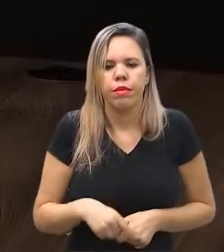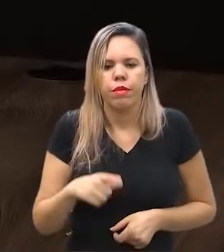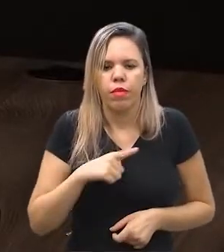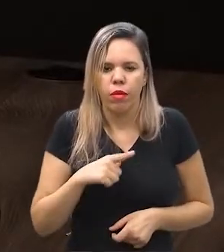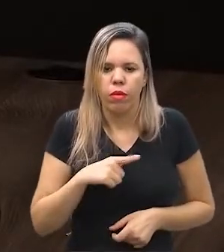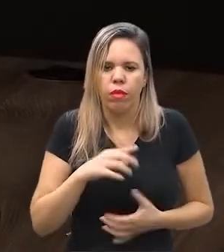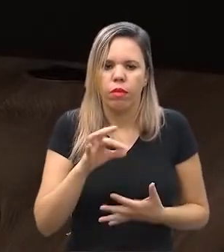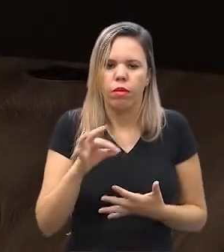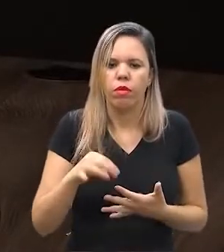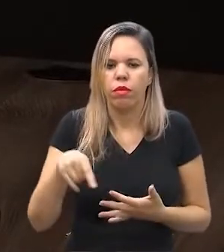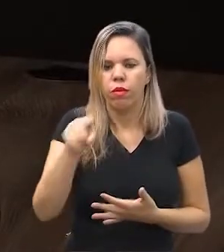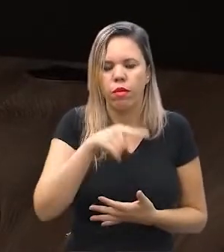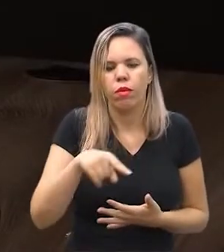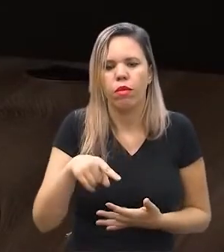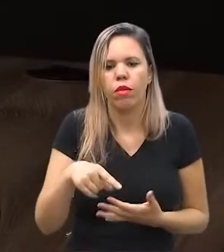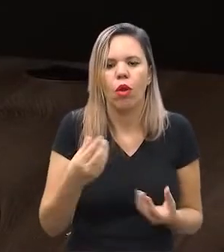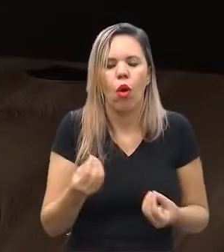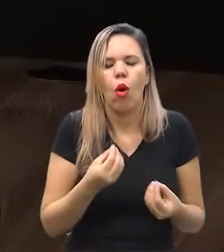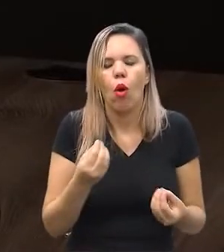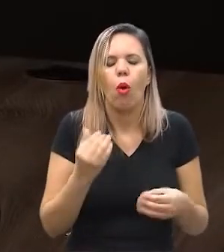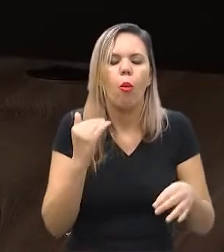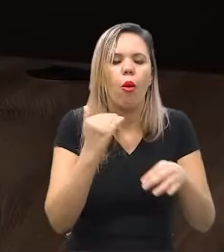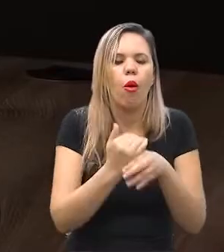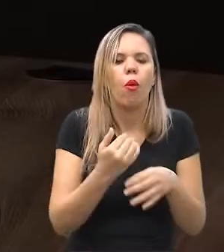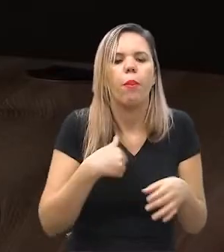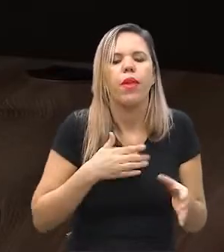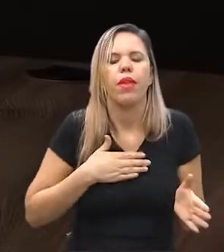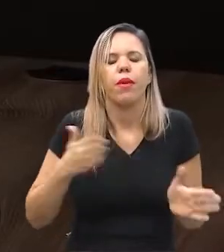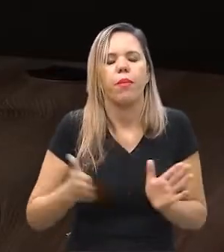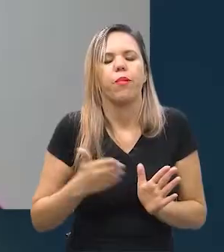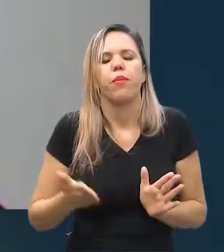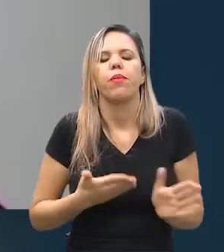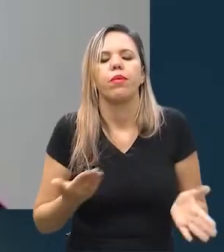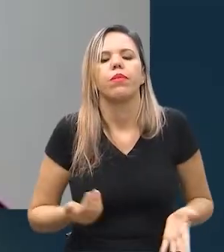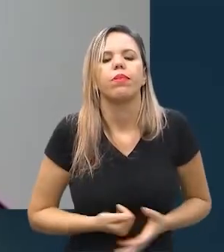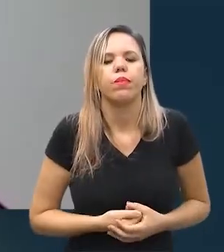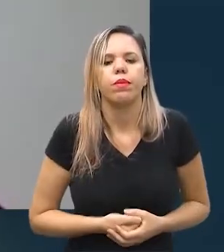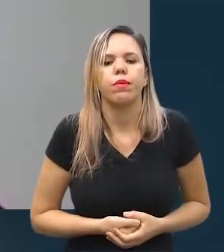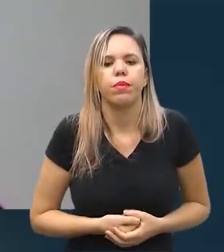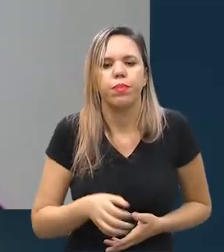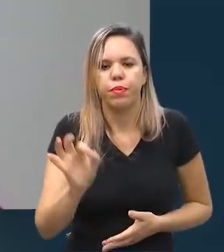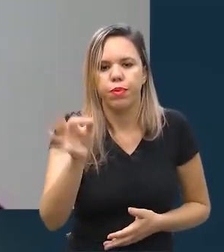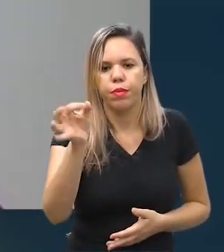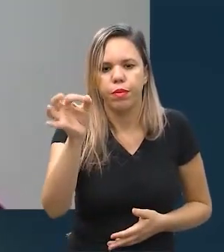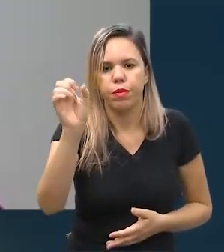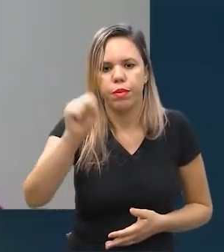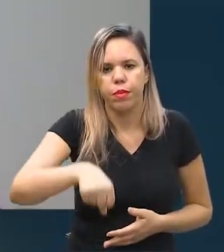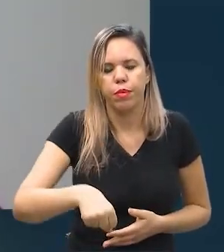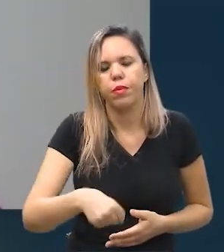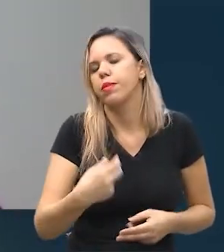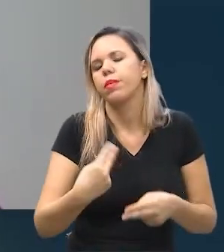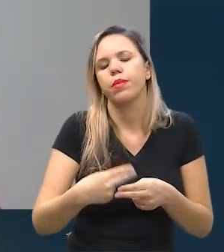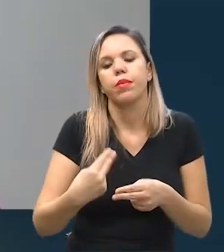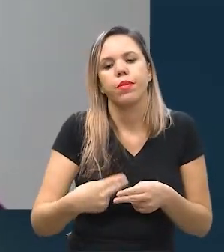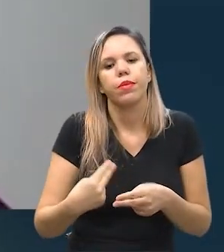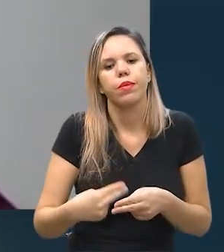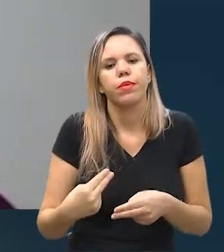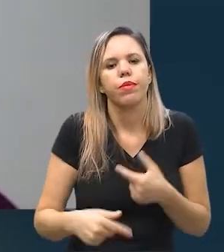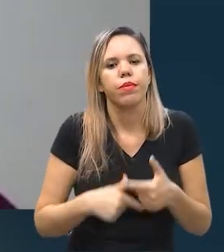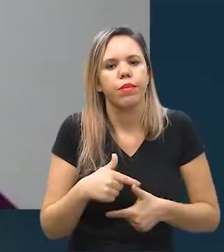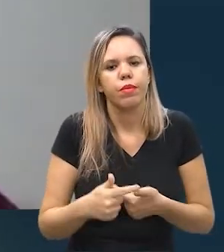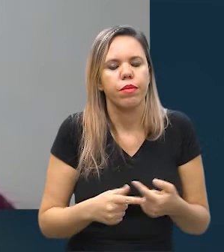essas questões com vocês? Olha, como que eu padronizo a minha produção? Com certeza, né? O Sebrae ele